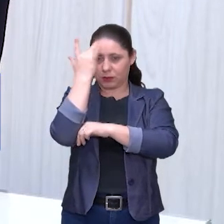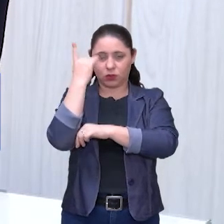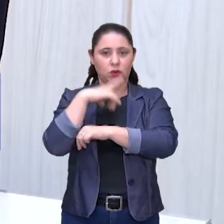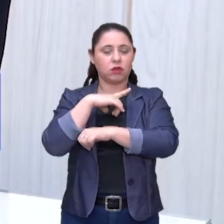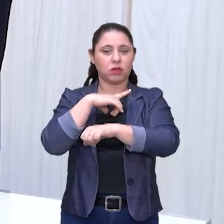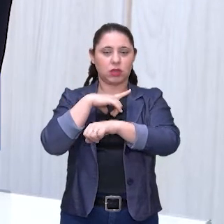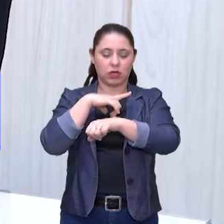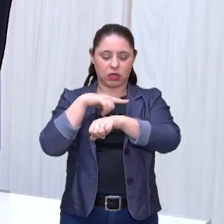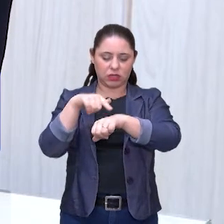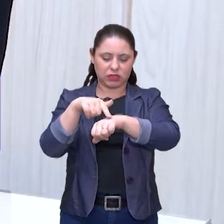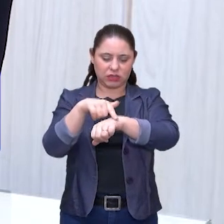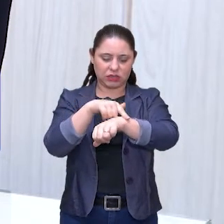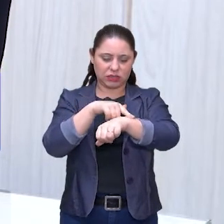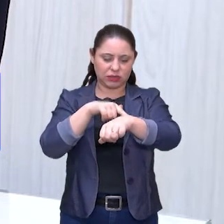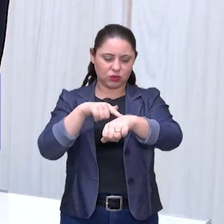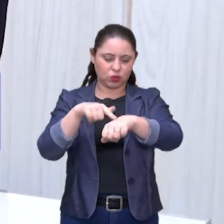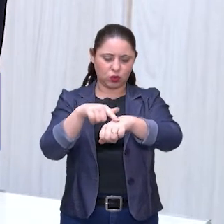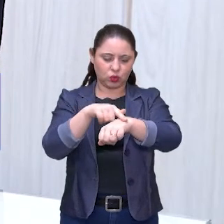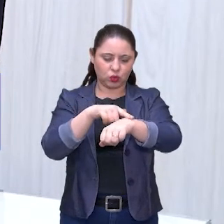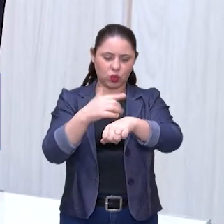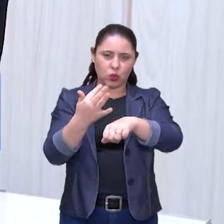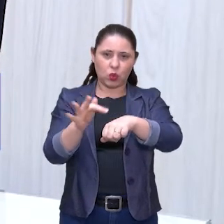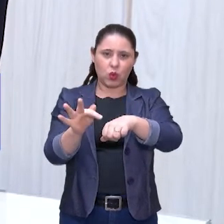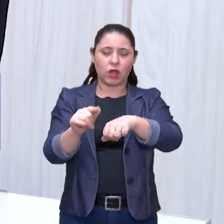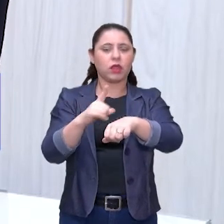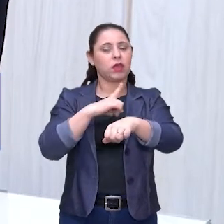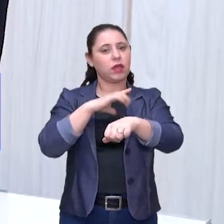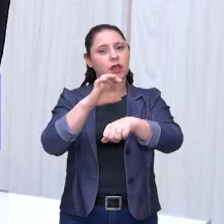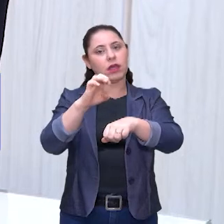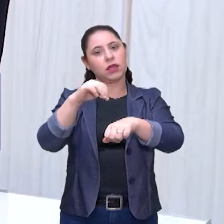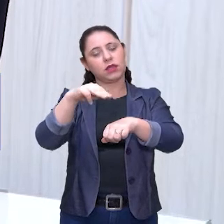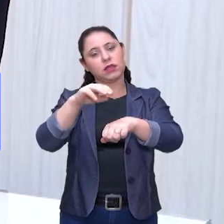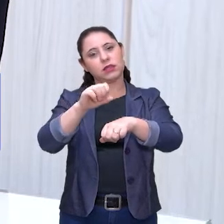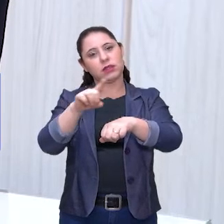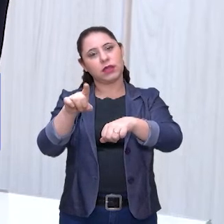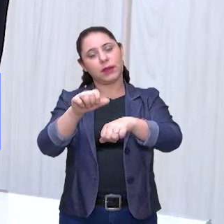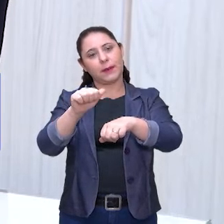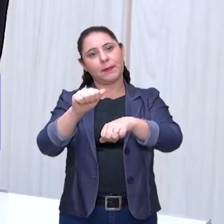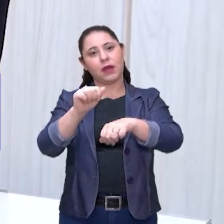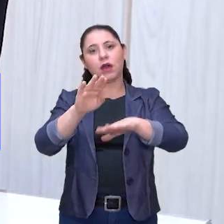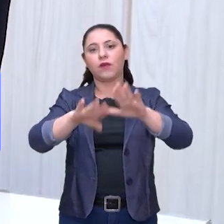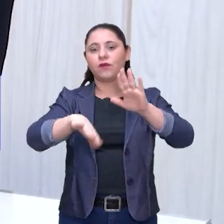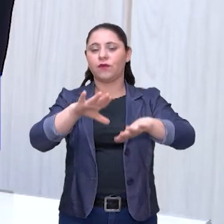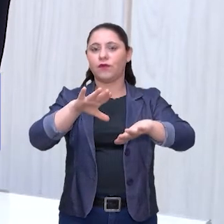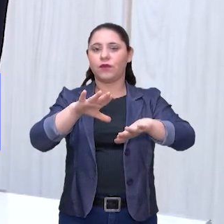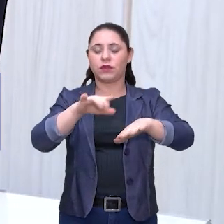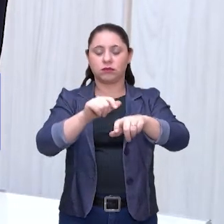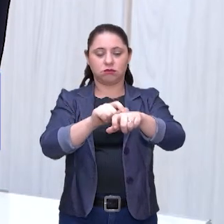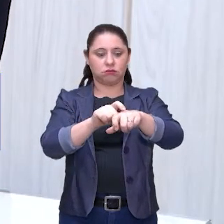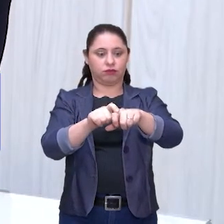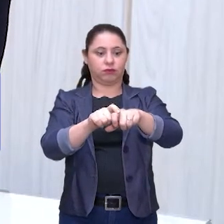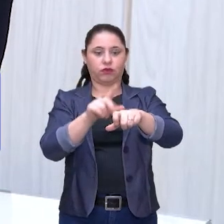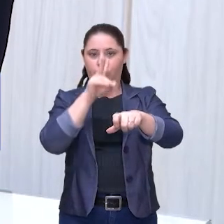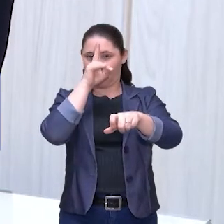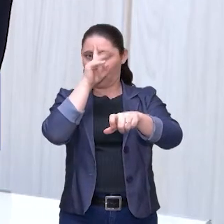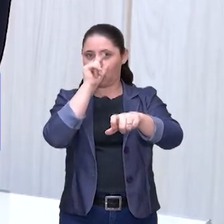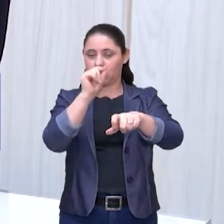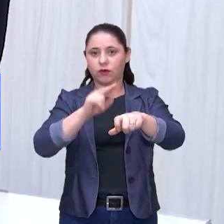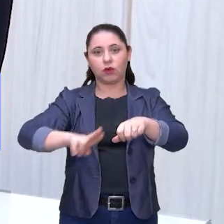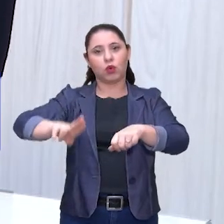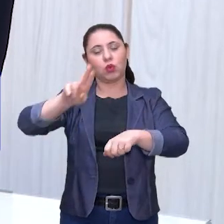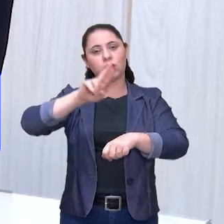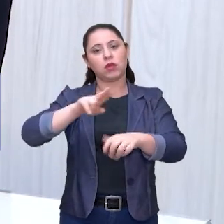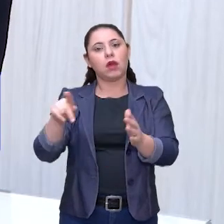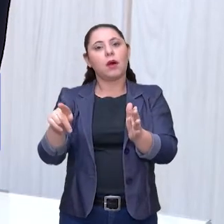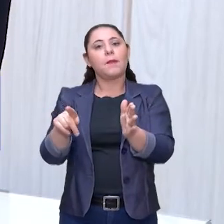exemplo, o paciente que está com a dermatite atópica ou qualquer quadro de eczema agudo muito